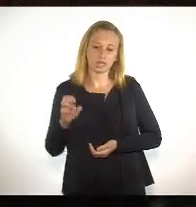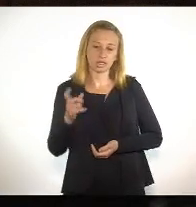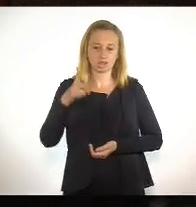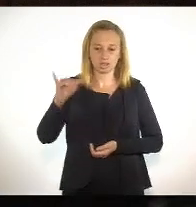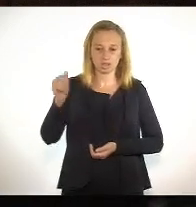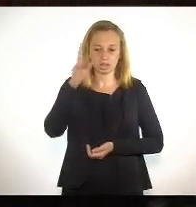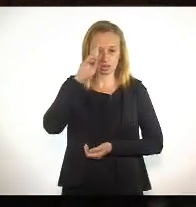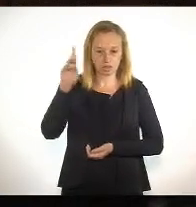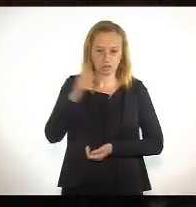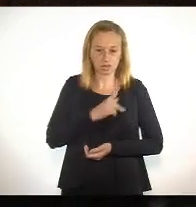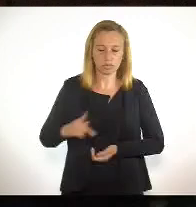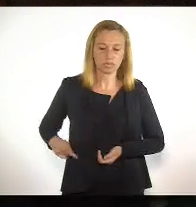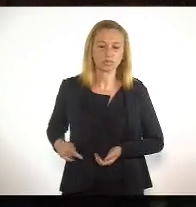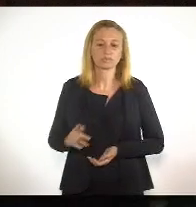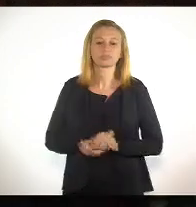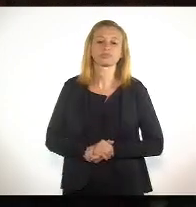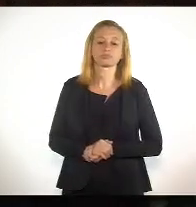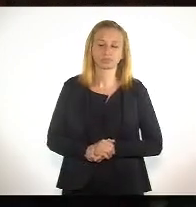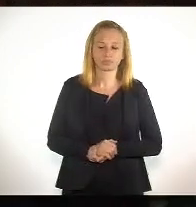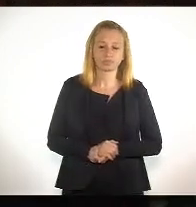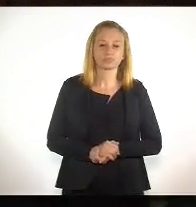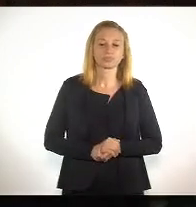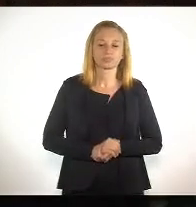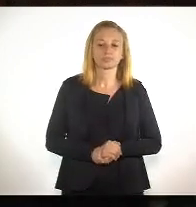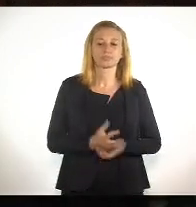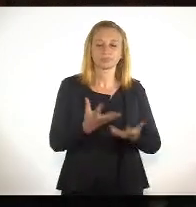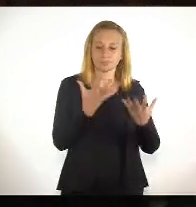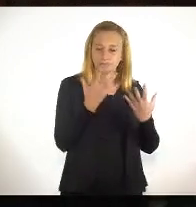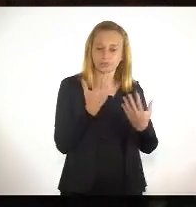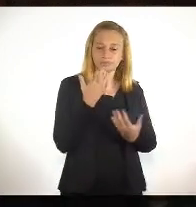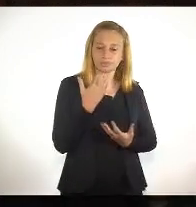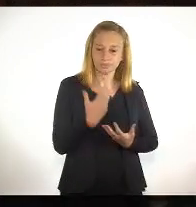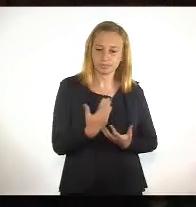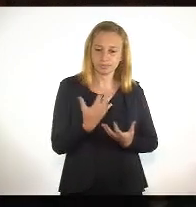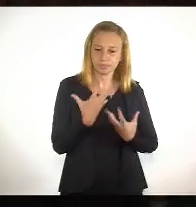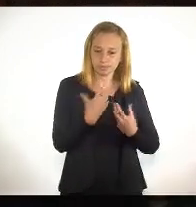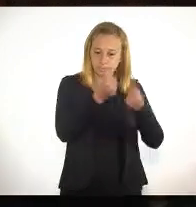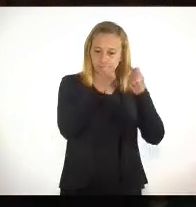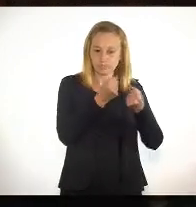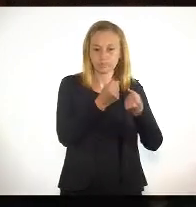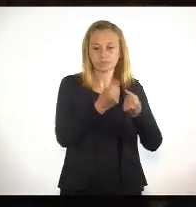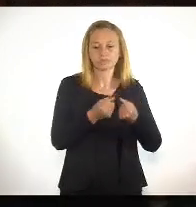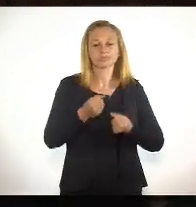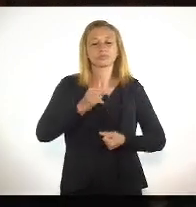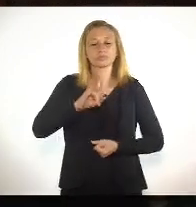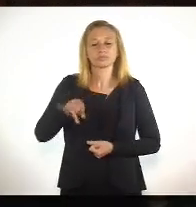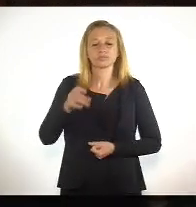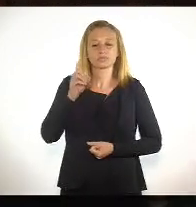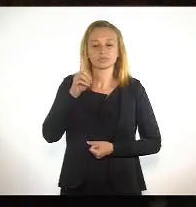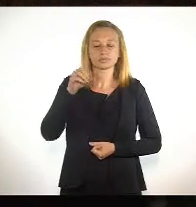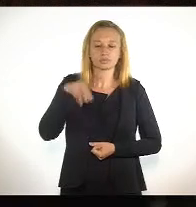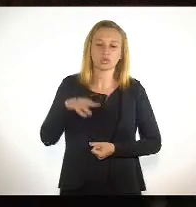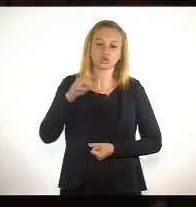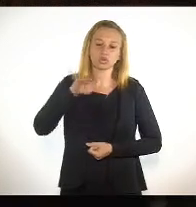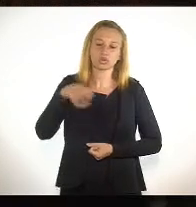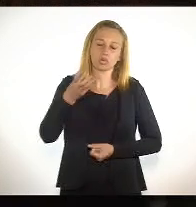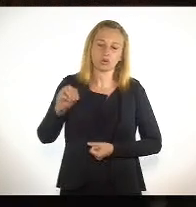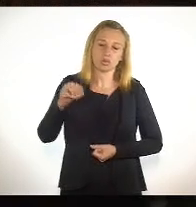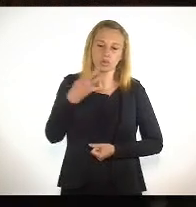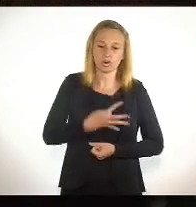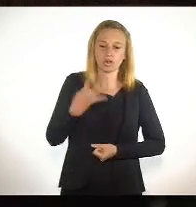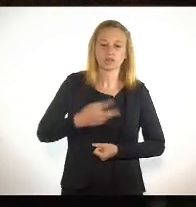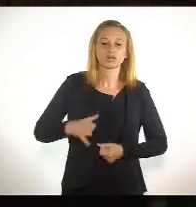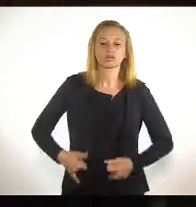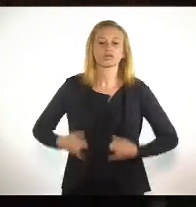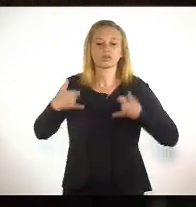senhora presidente, foram atendidos por Dom João IV. Isto é um orgulho para todos